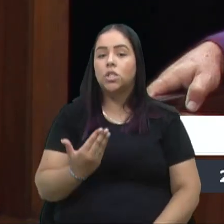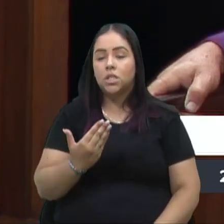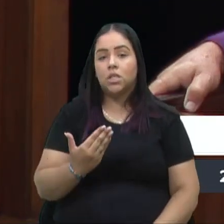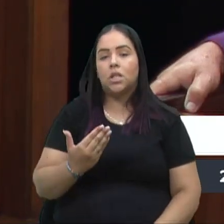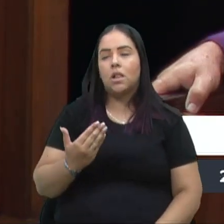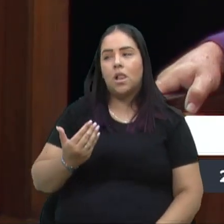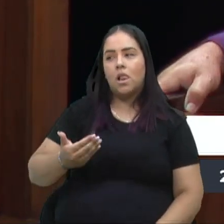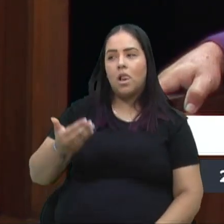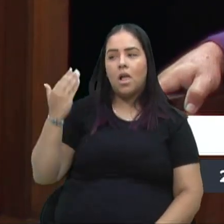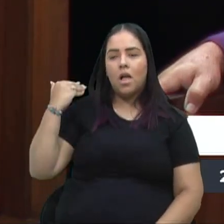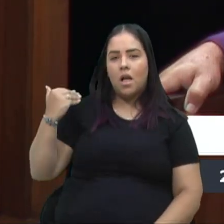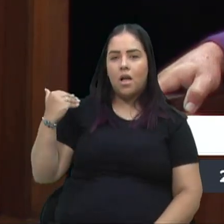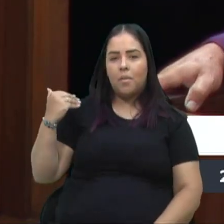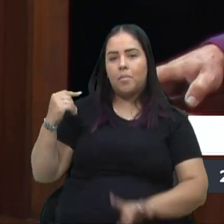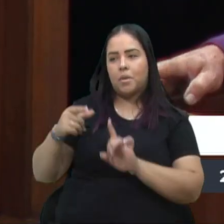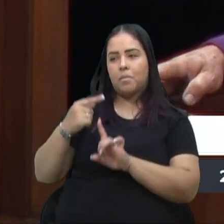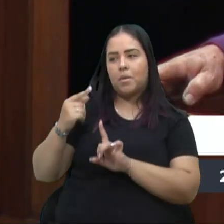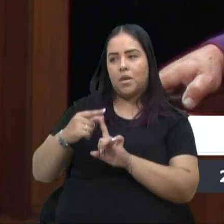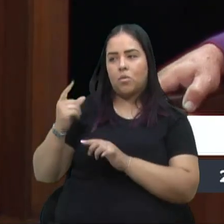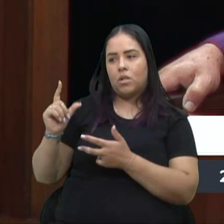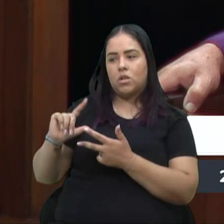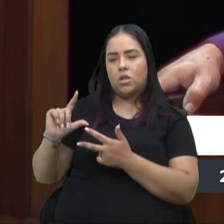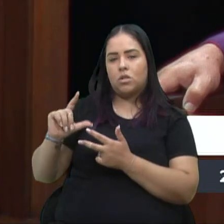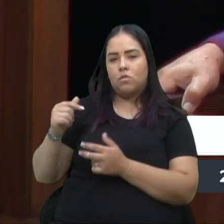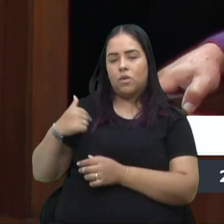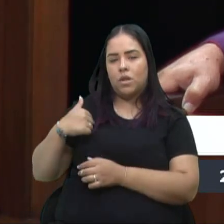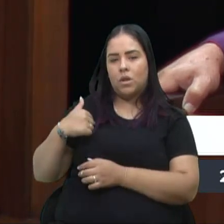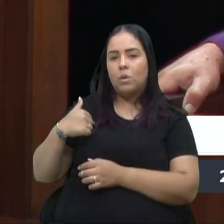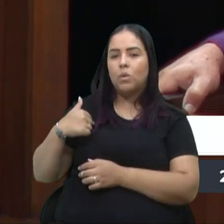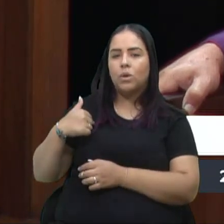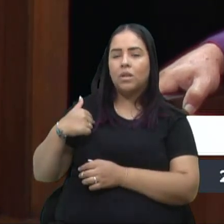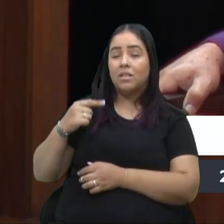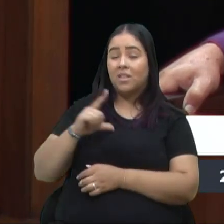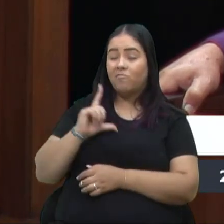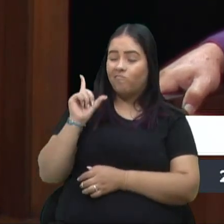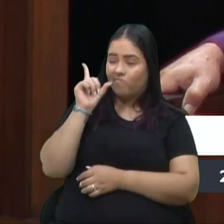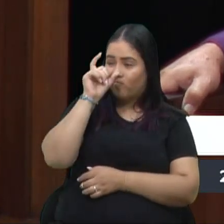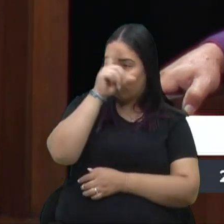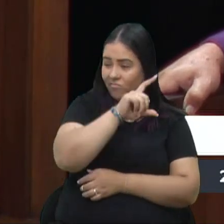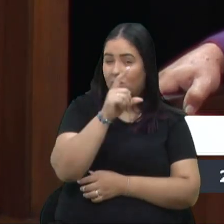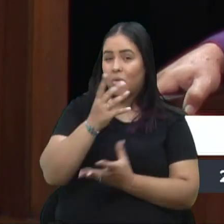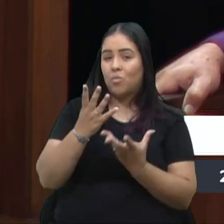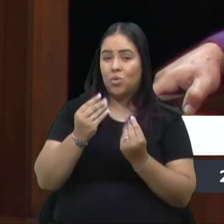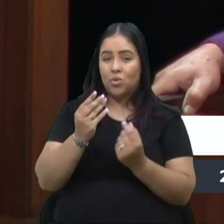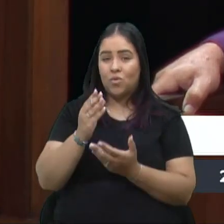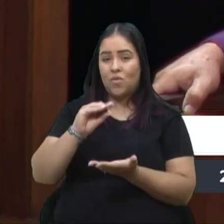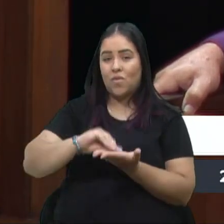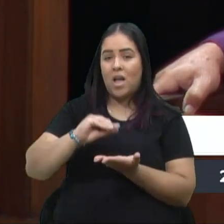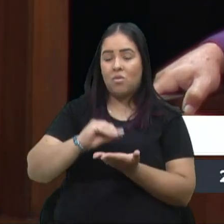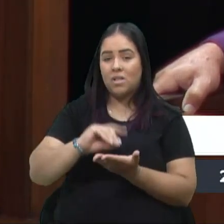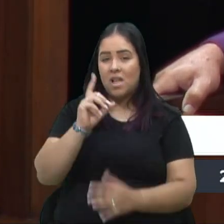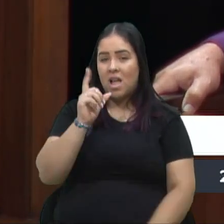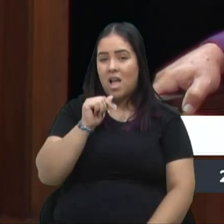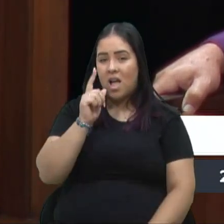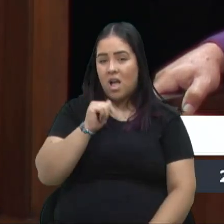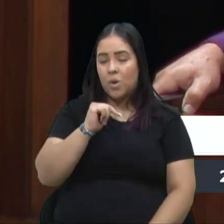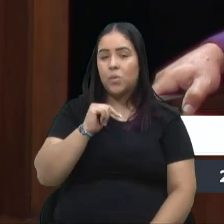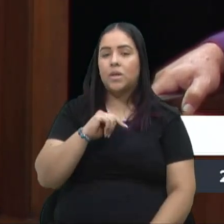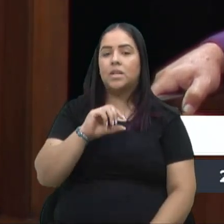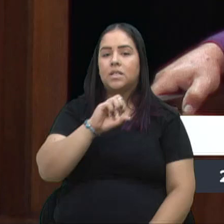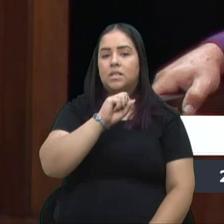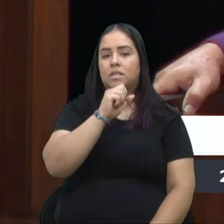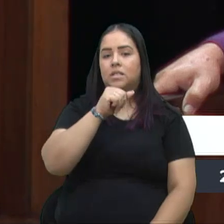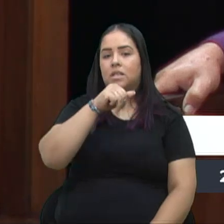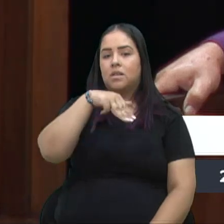primeira legislatura ainda lá em camando ele tem uma dificuldade muito grande lá de água eu Samarita assumindo